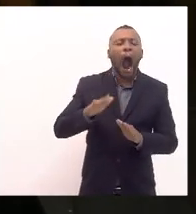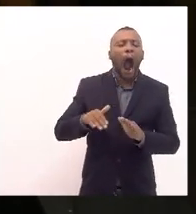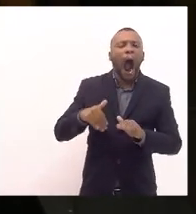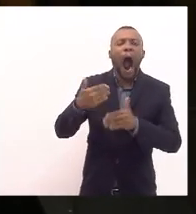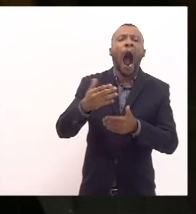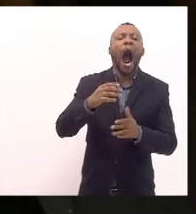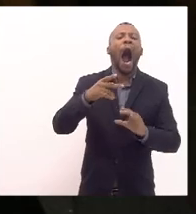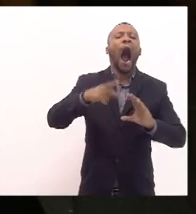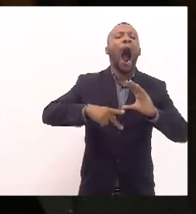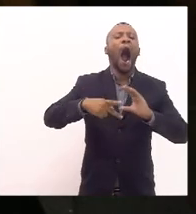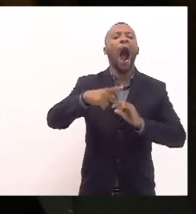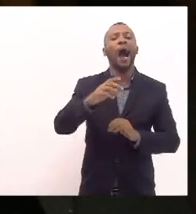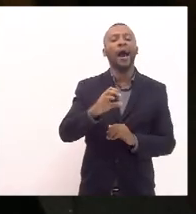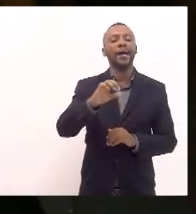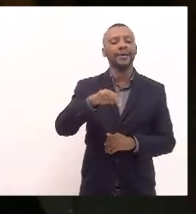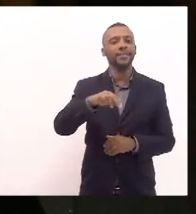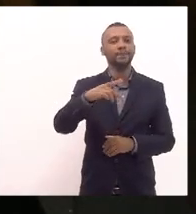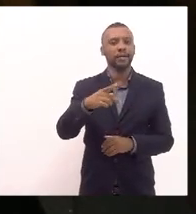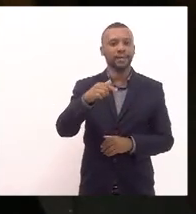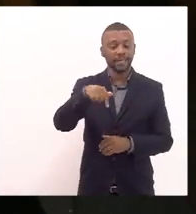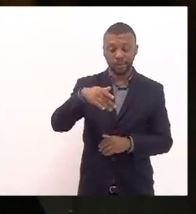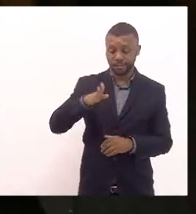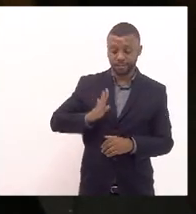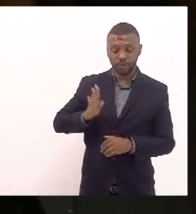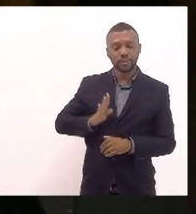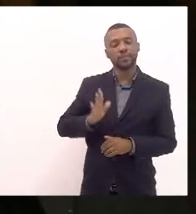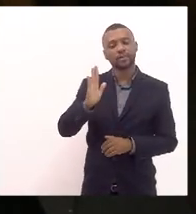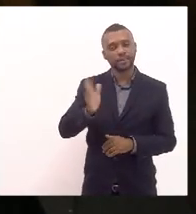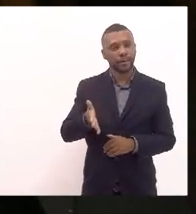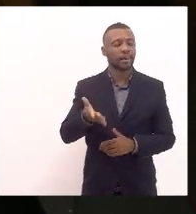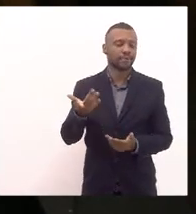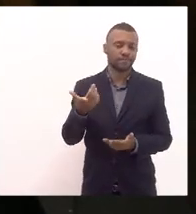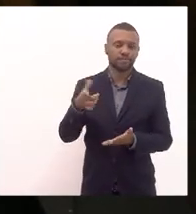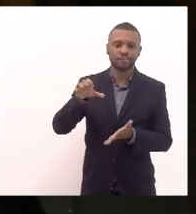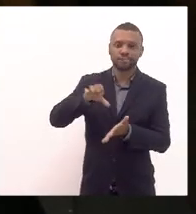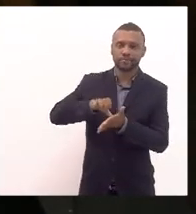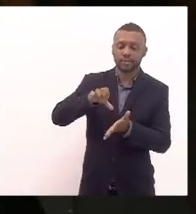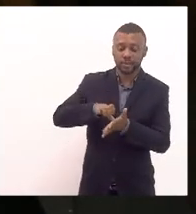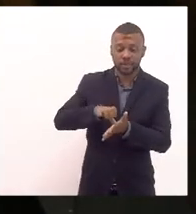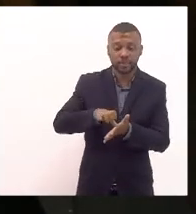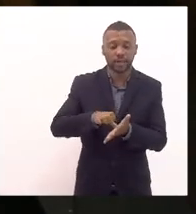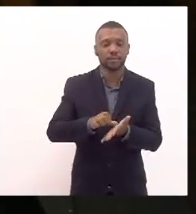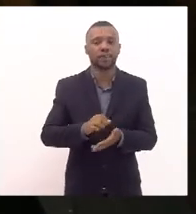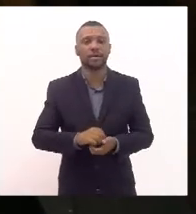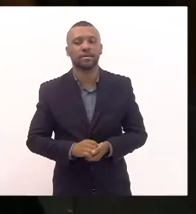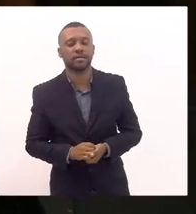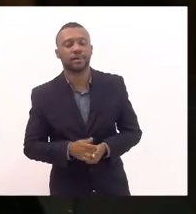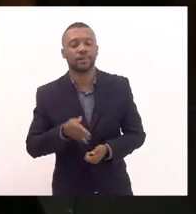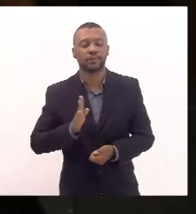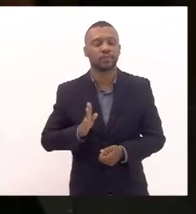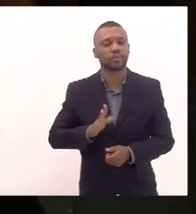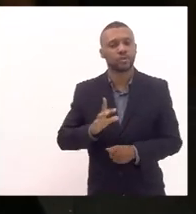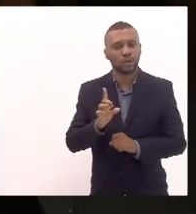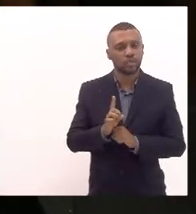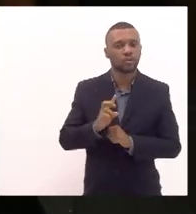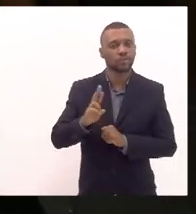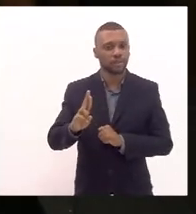CNPQ do qual já fui bolsista é free bolsista desse ovo bolsista de doutorado é